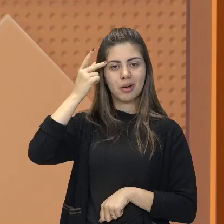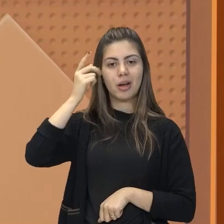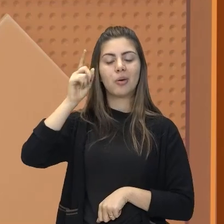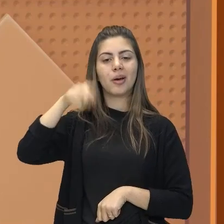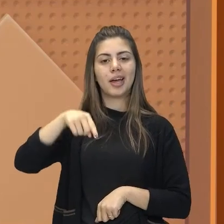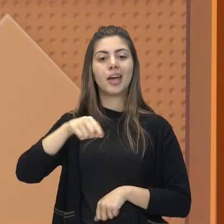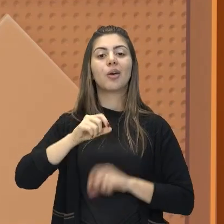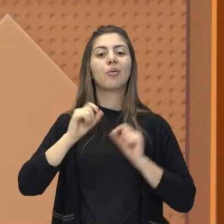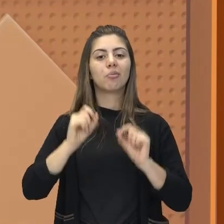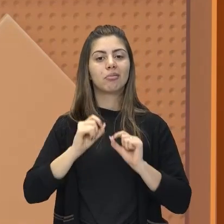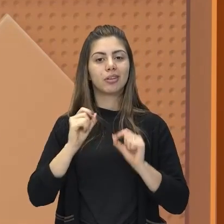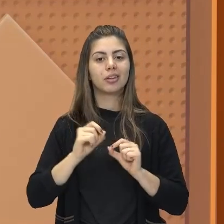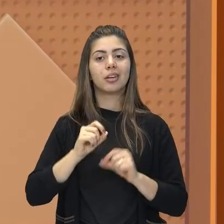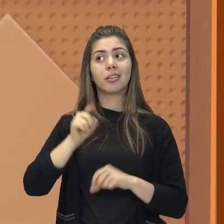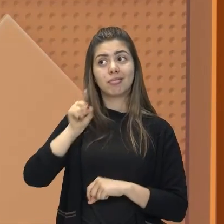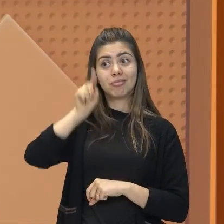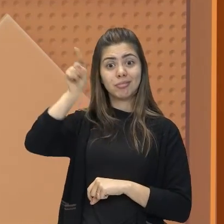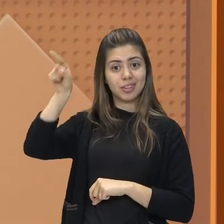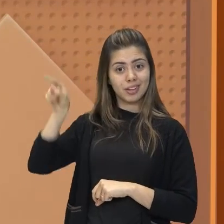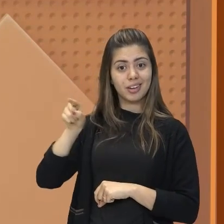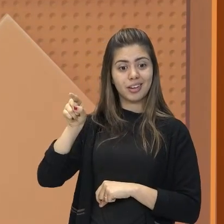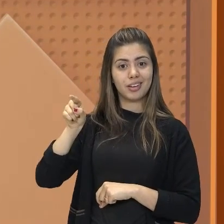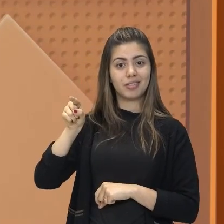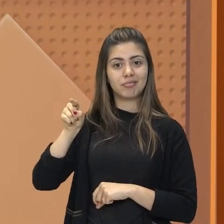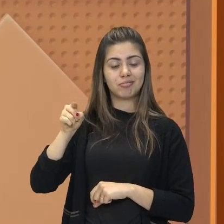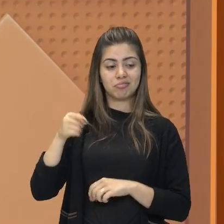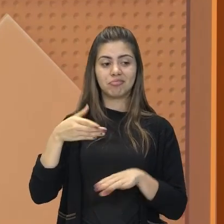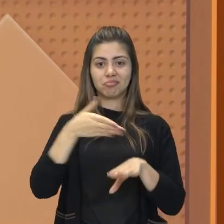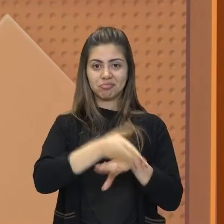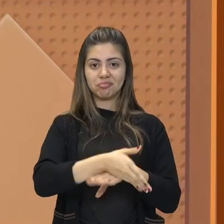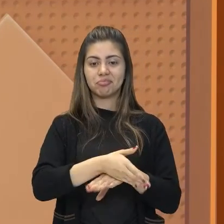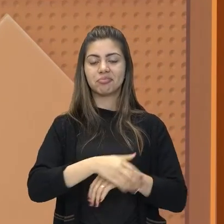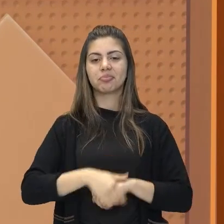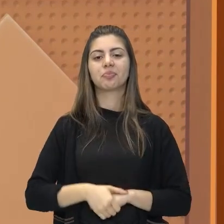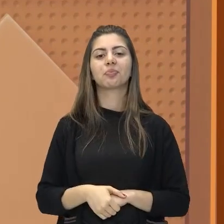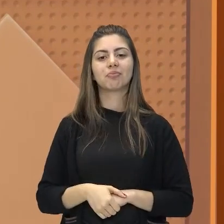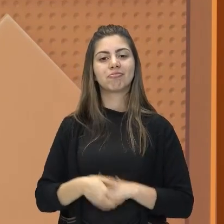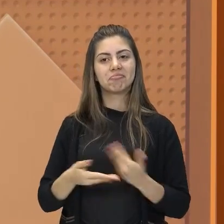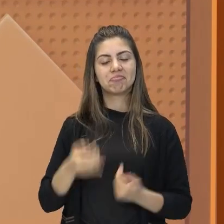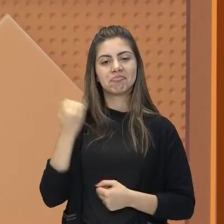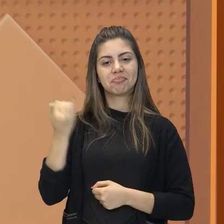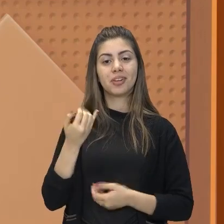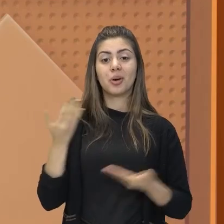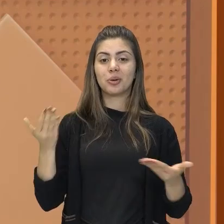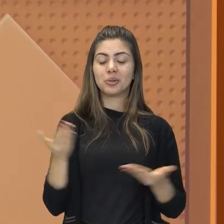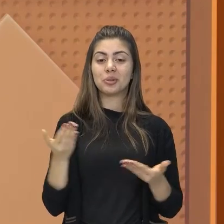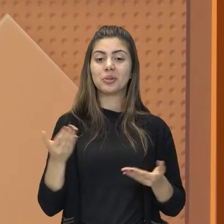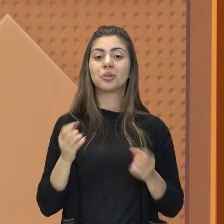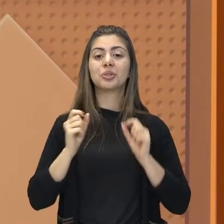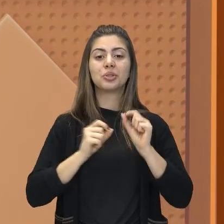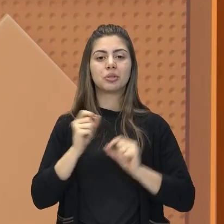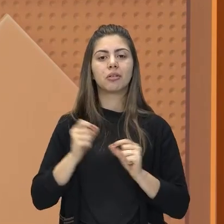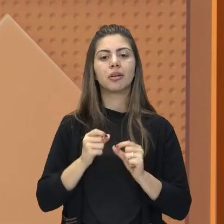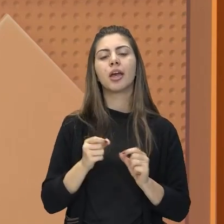estabelecida pelos árabes. Então, vejam a importância, né? Muito bem, fechamos assim